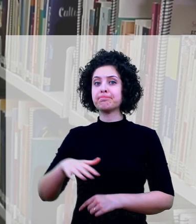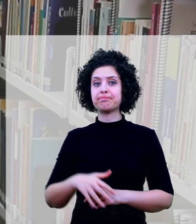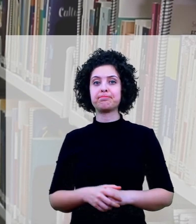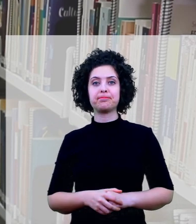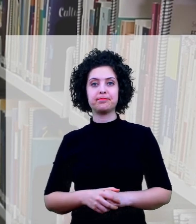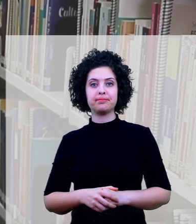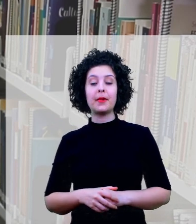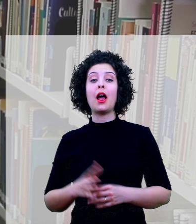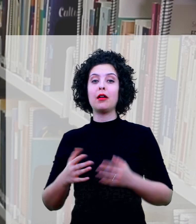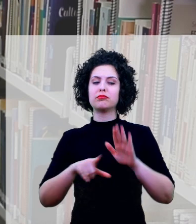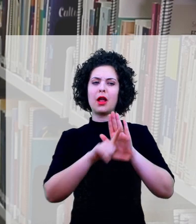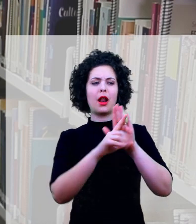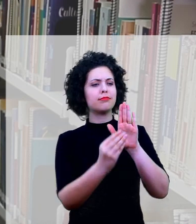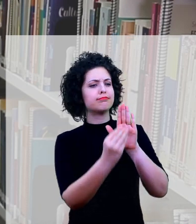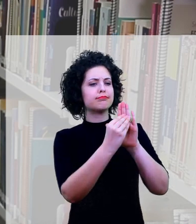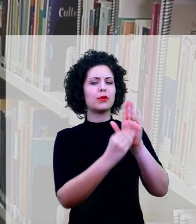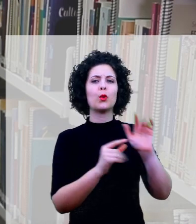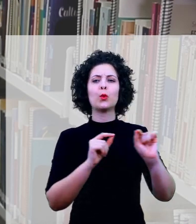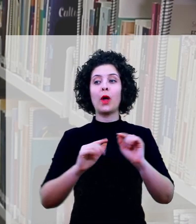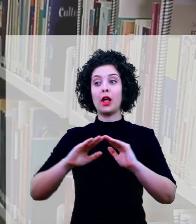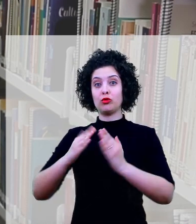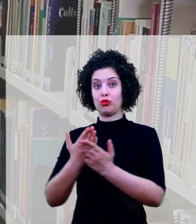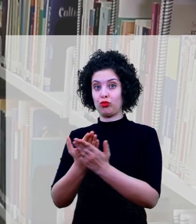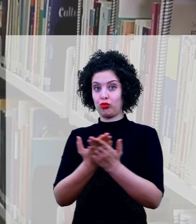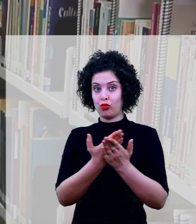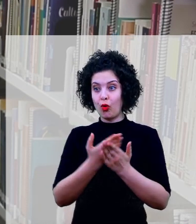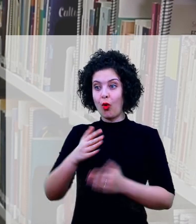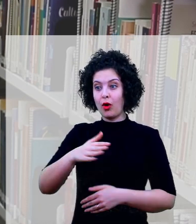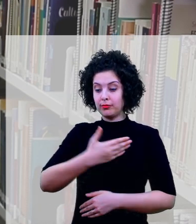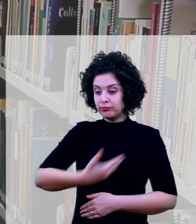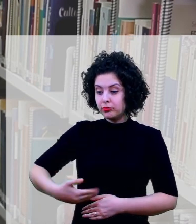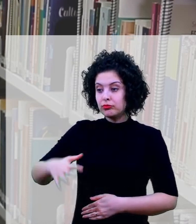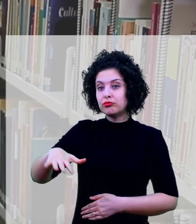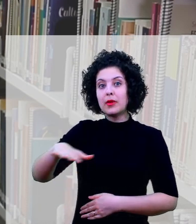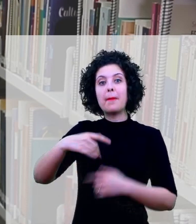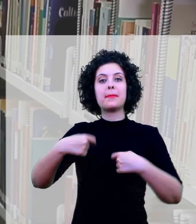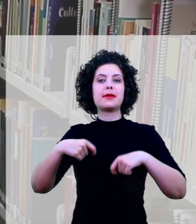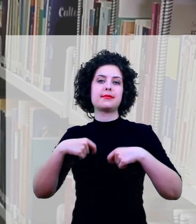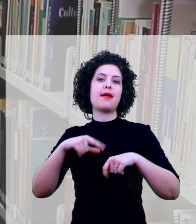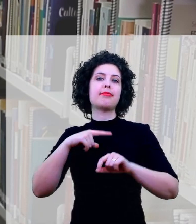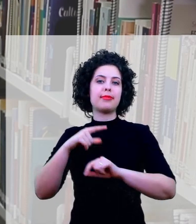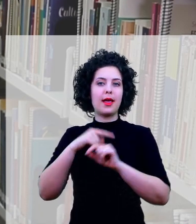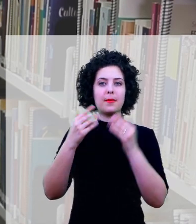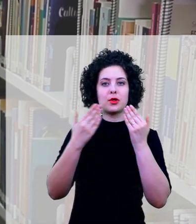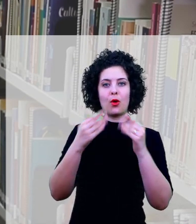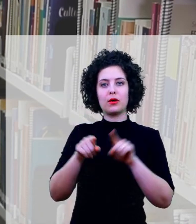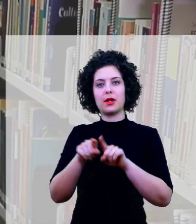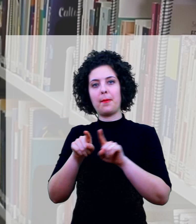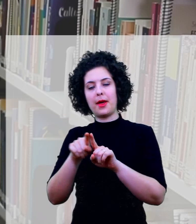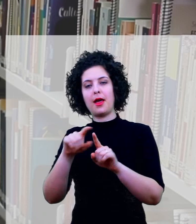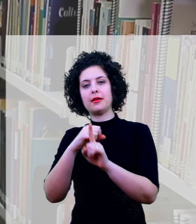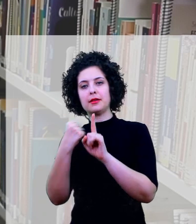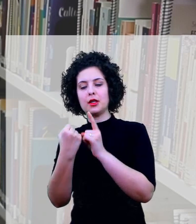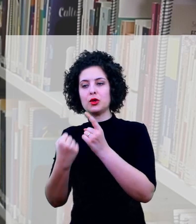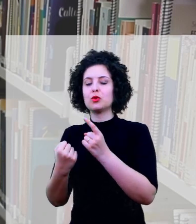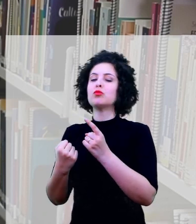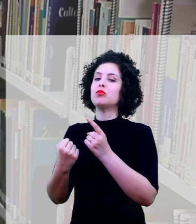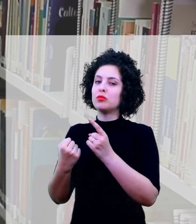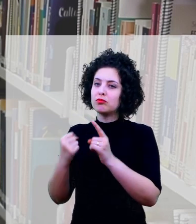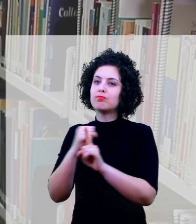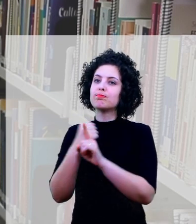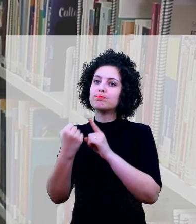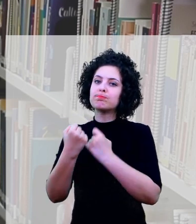Segundo a lei, as escolas públicas deverão contar com psicólogos e assistentes sociais em seu quadro de funcionários para propor ações para melhorar o ensino e